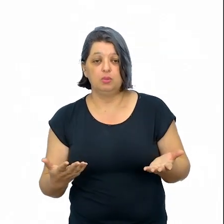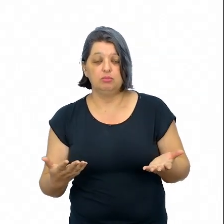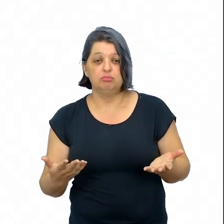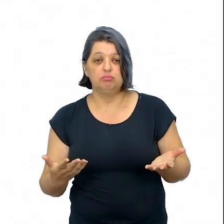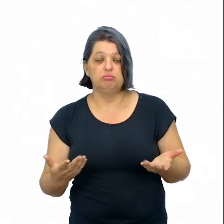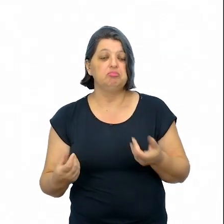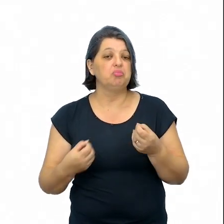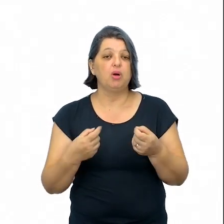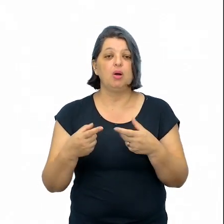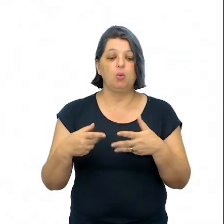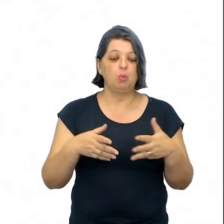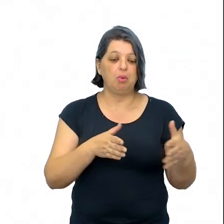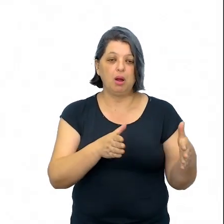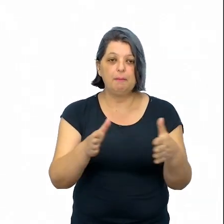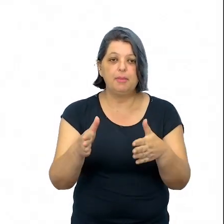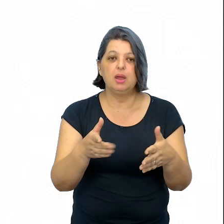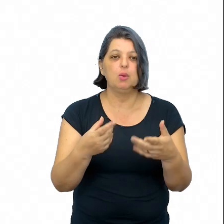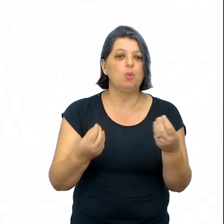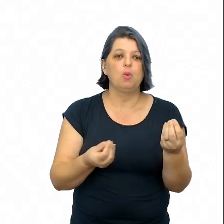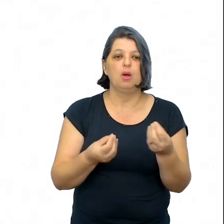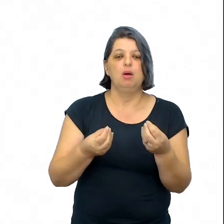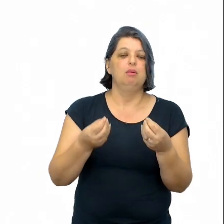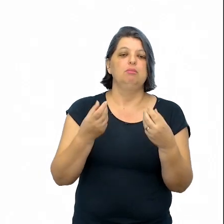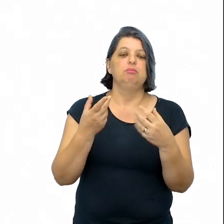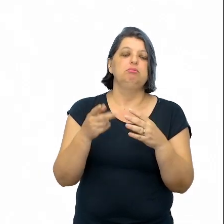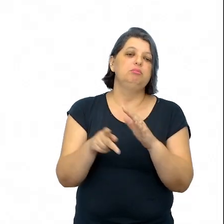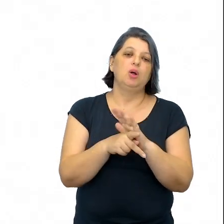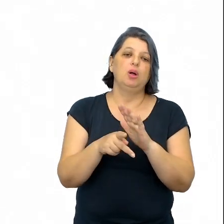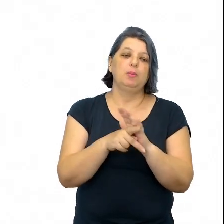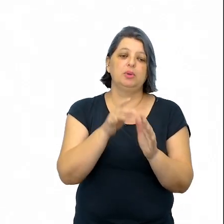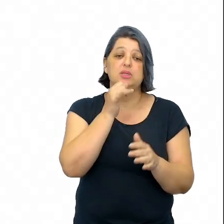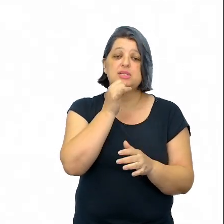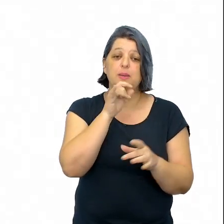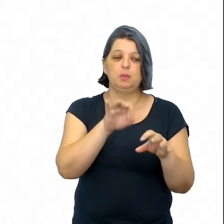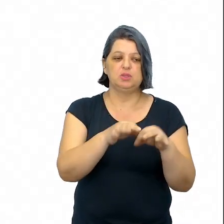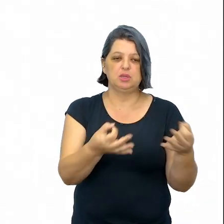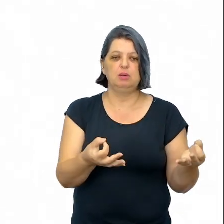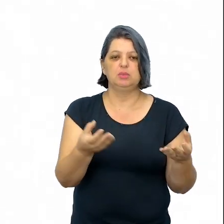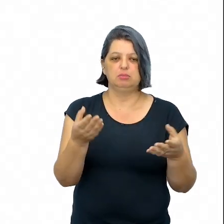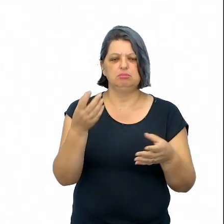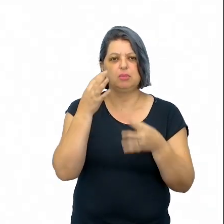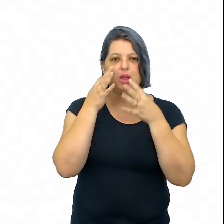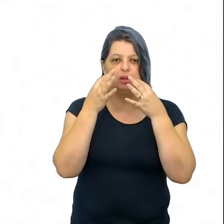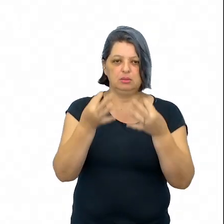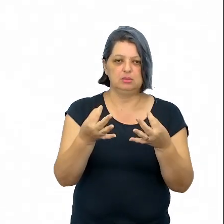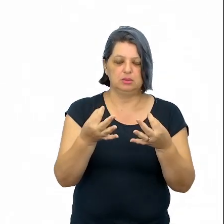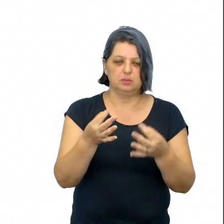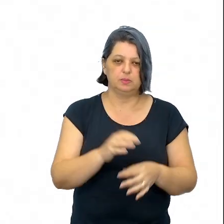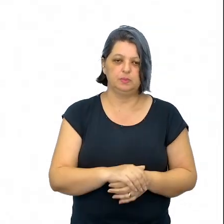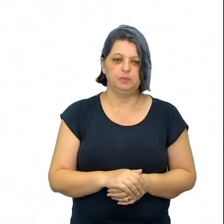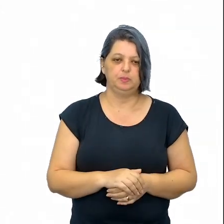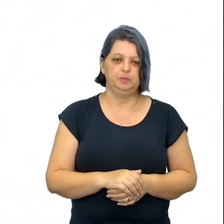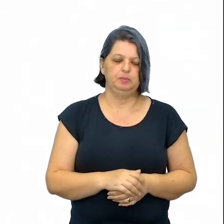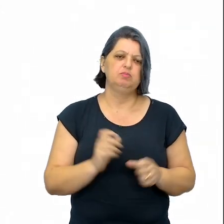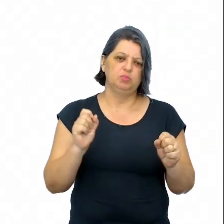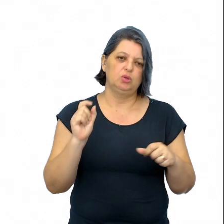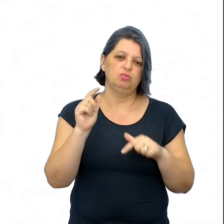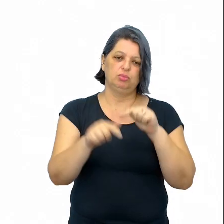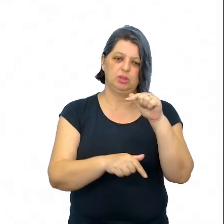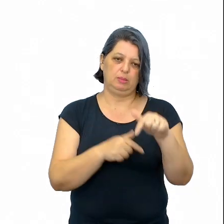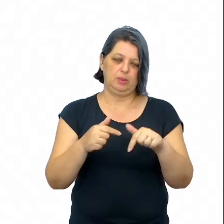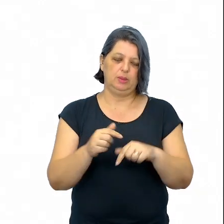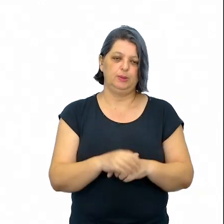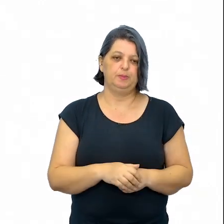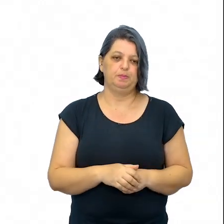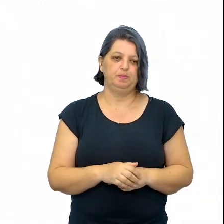que eu tenho que seguir? Vamos dar um exemplo simples para a gente pensar nisso daí, uma coisa que a gente sempre pensa que a gente pode estar trabalhando, a